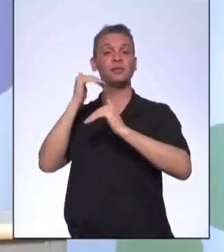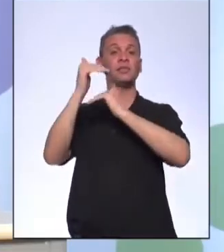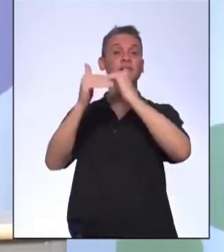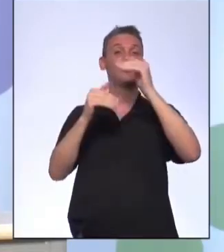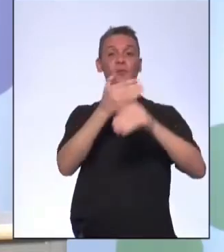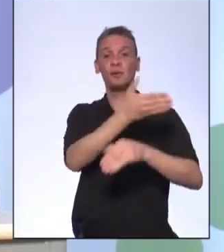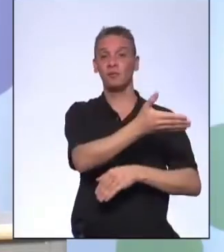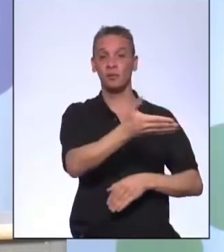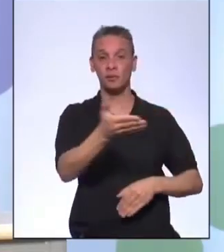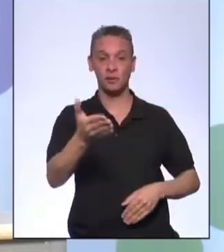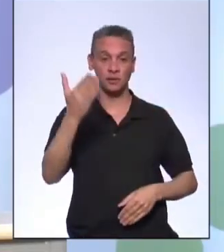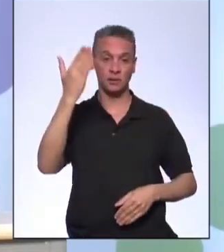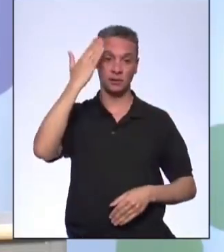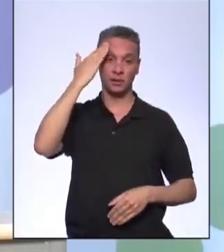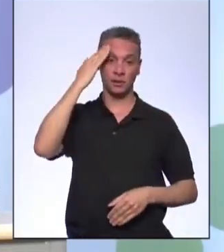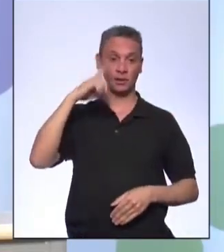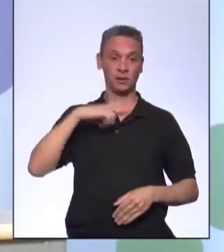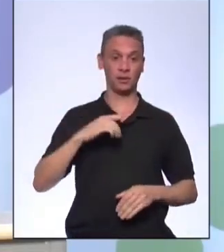juntos aqui.